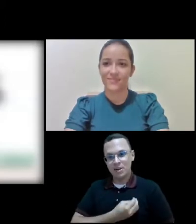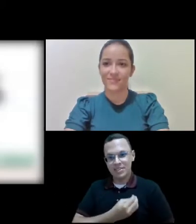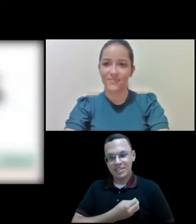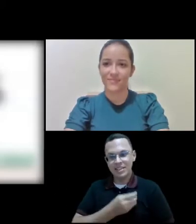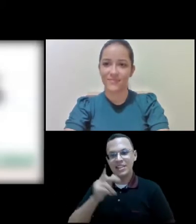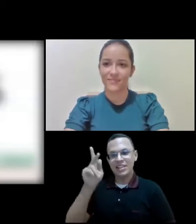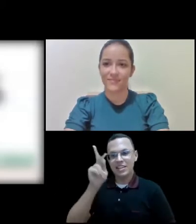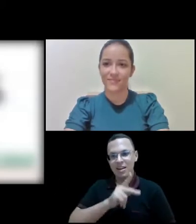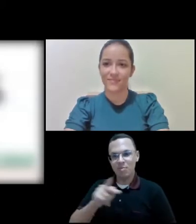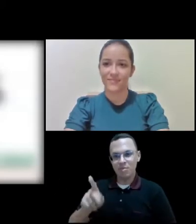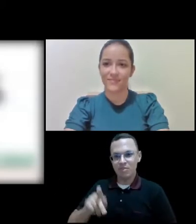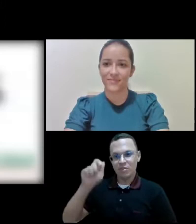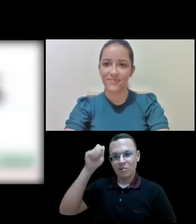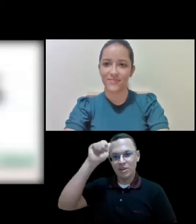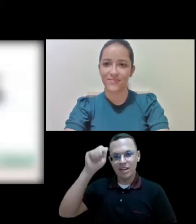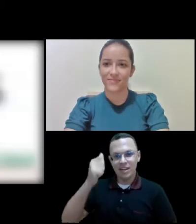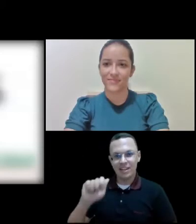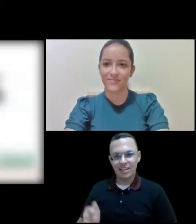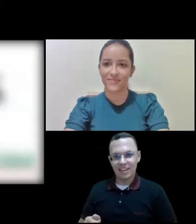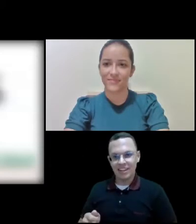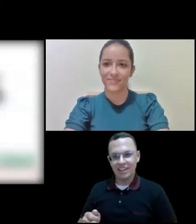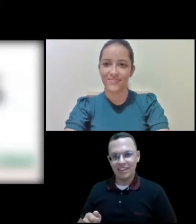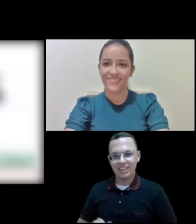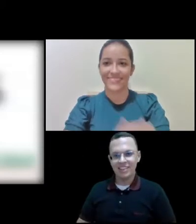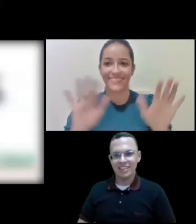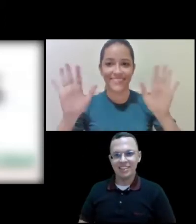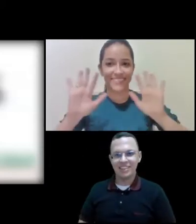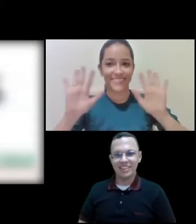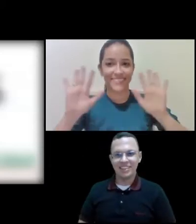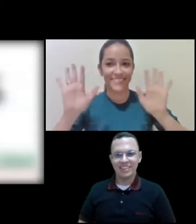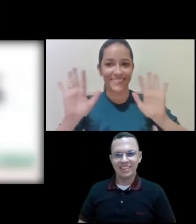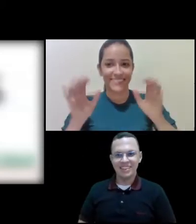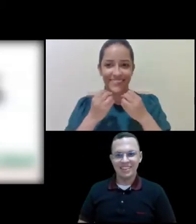Está presente a professora Adriele.